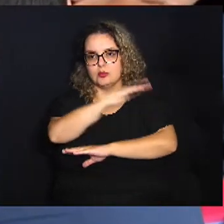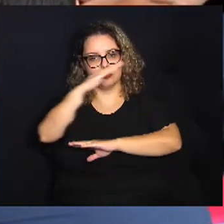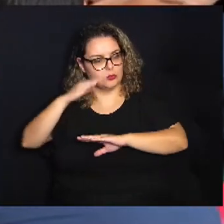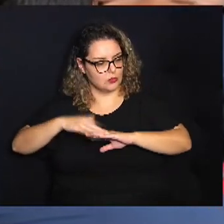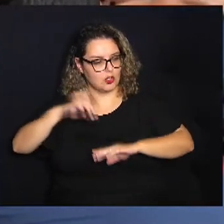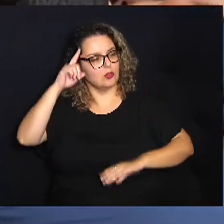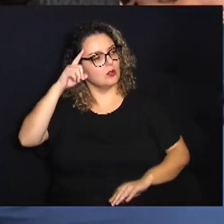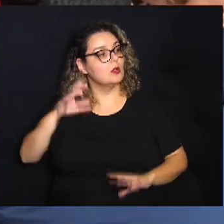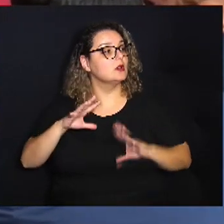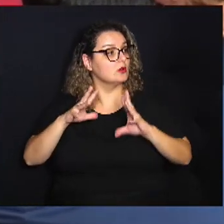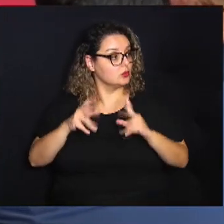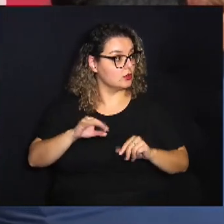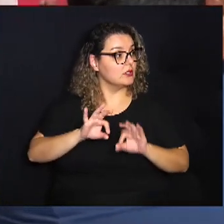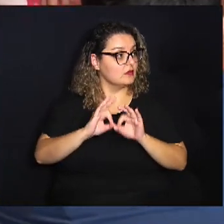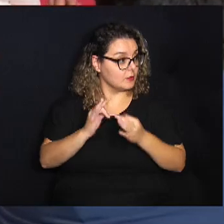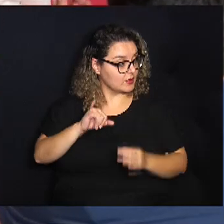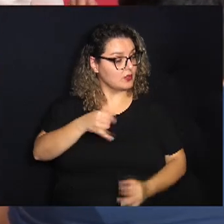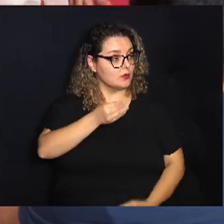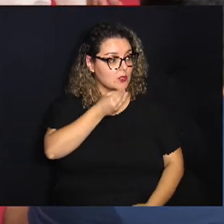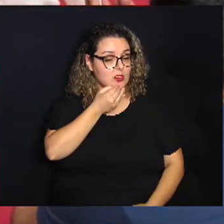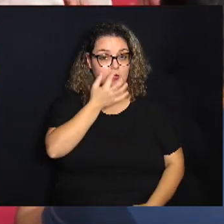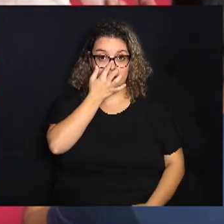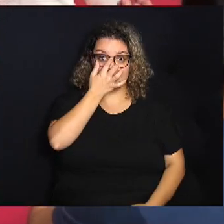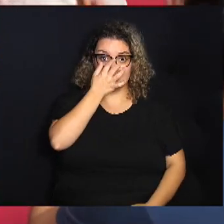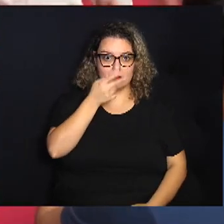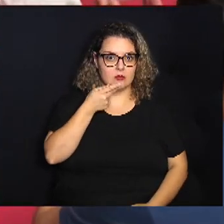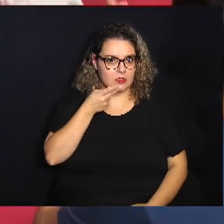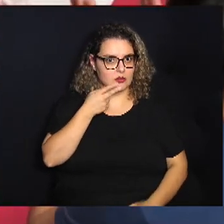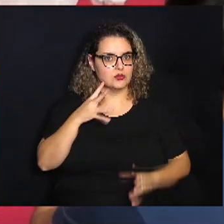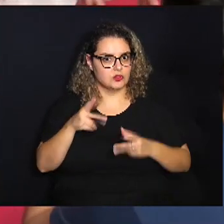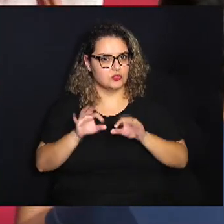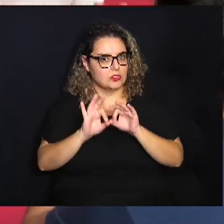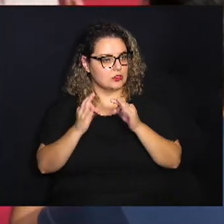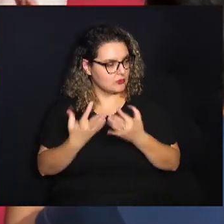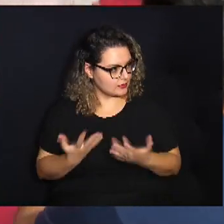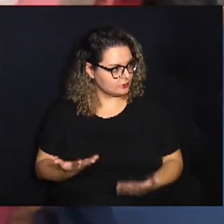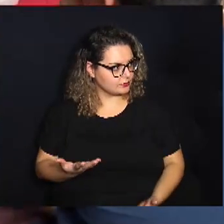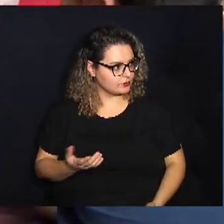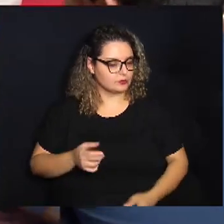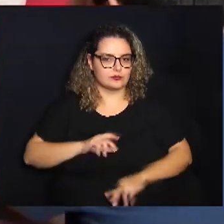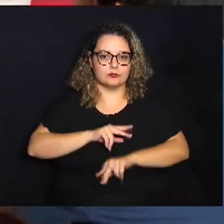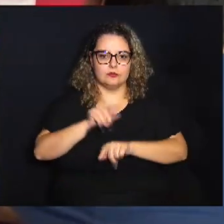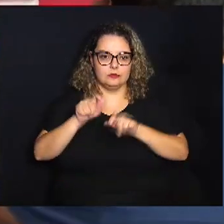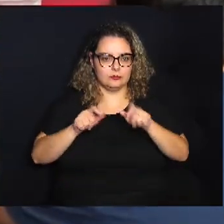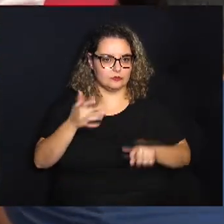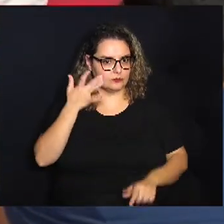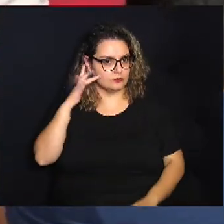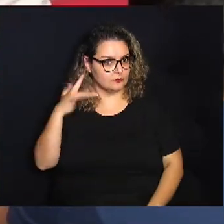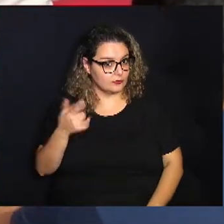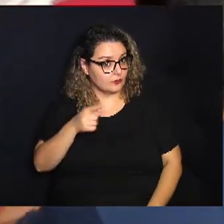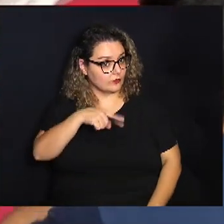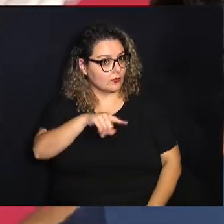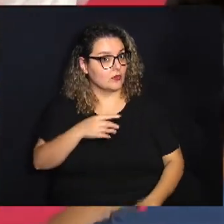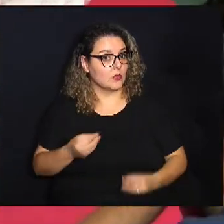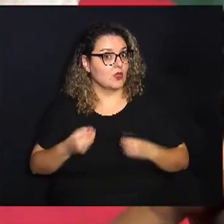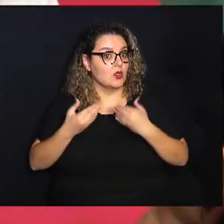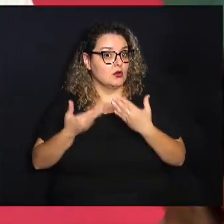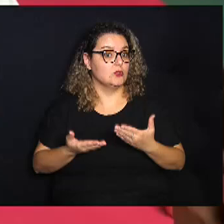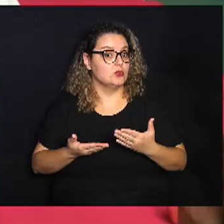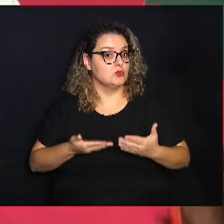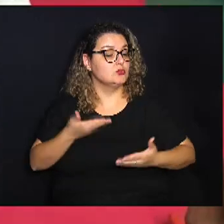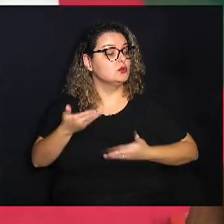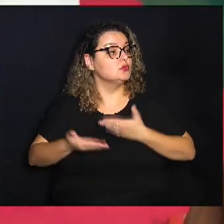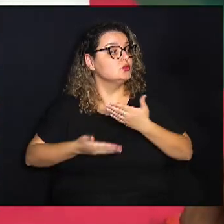aproveitar toda a família. Falando em aproveitamento de toda a família, o que muita gente não sabe é que vocês também oferecem um serviço